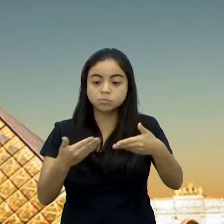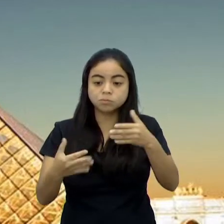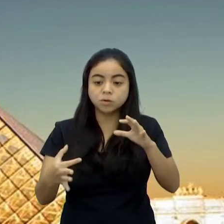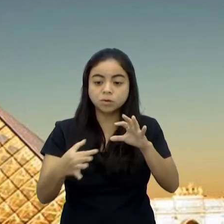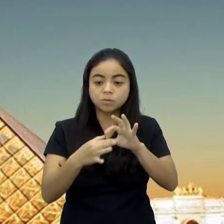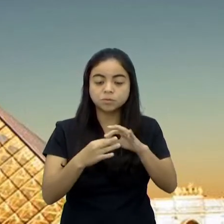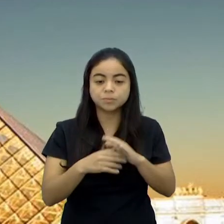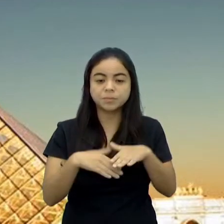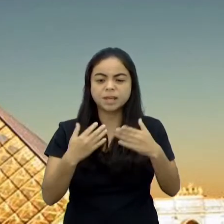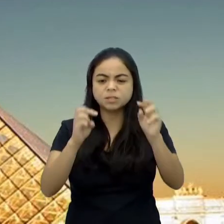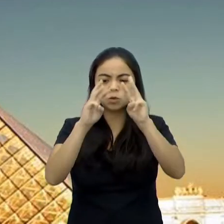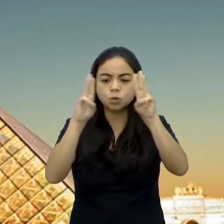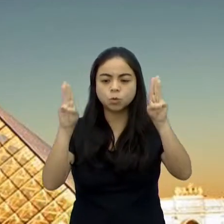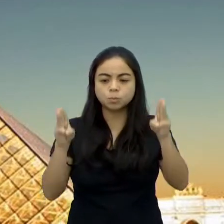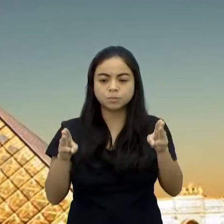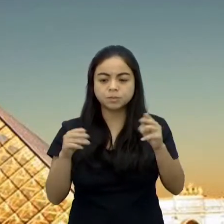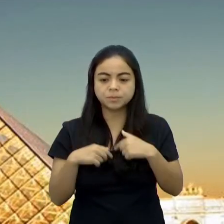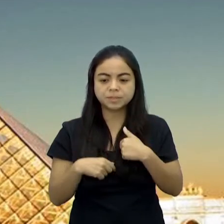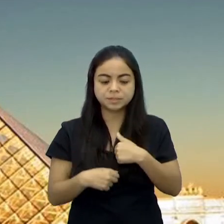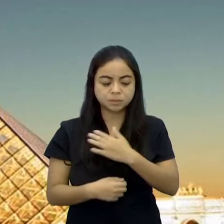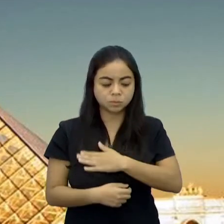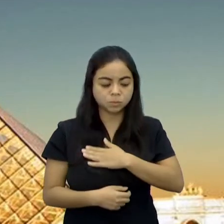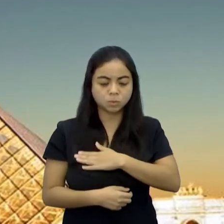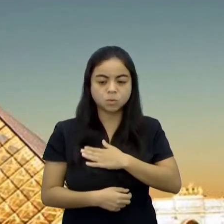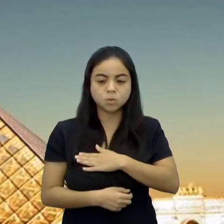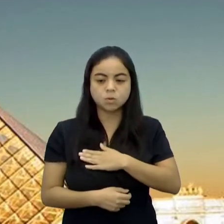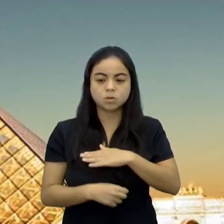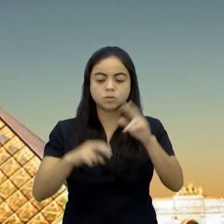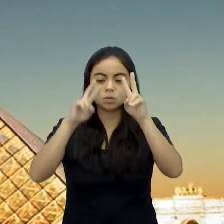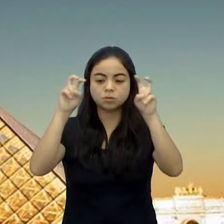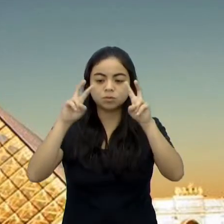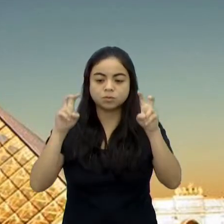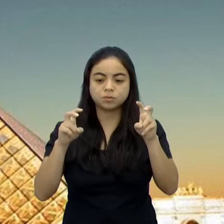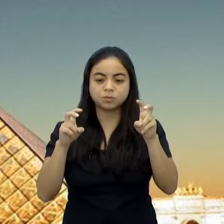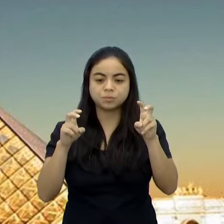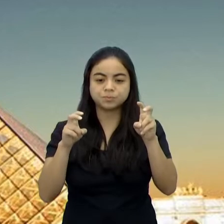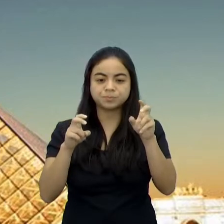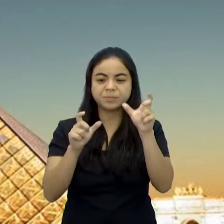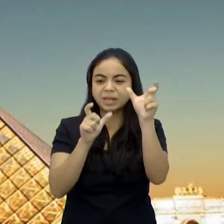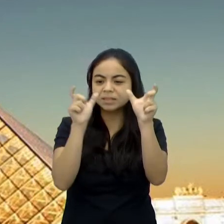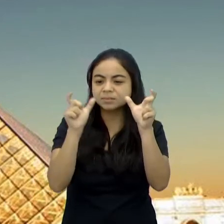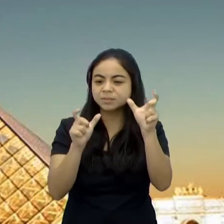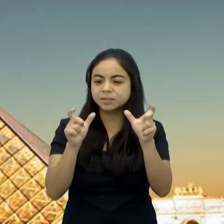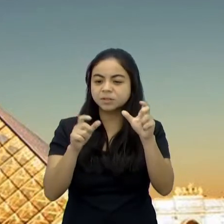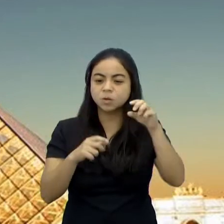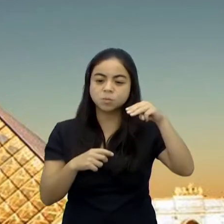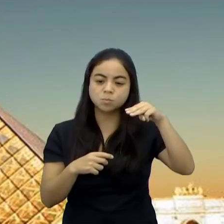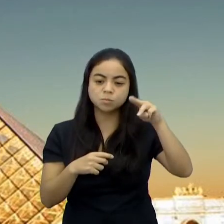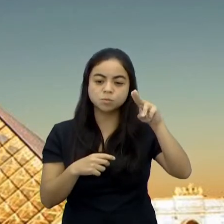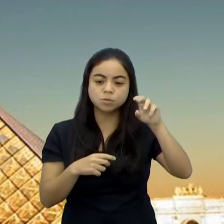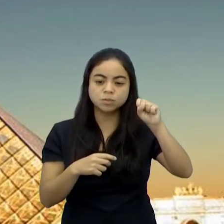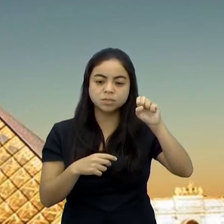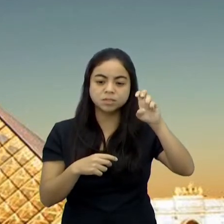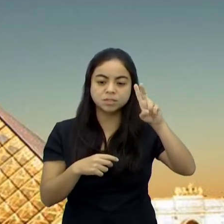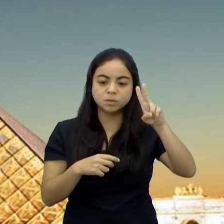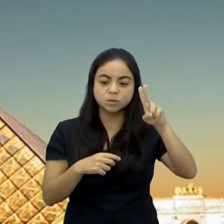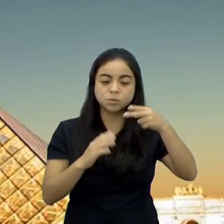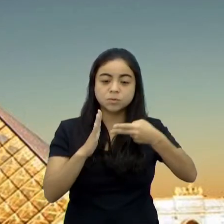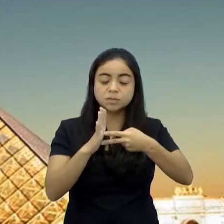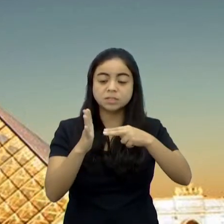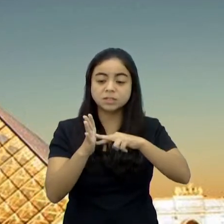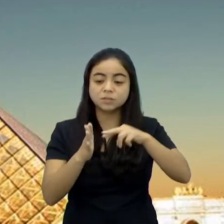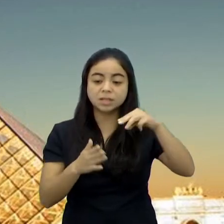sobre museu, mas eu gosto muito de falar da etimologia das palavras. Museu vem da palavra musa,